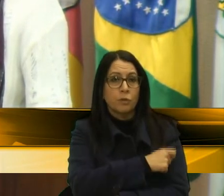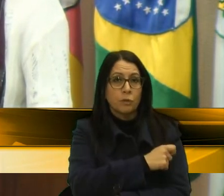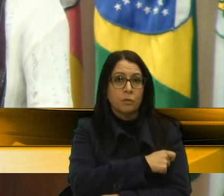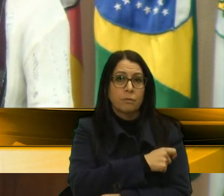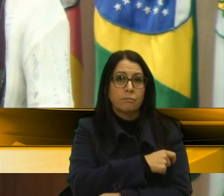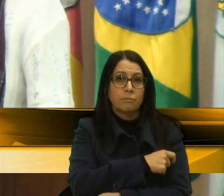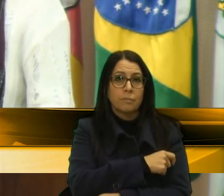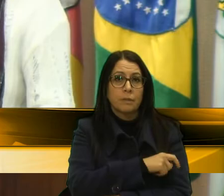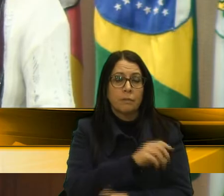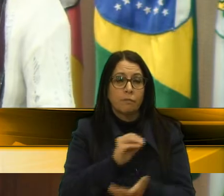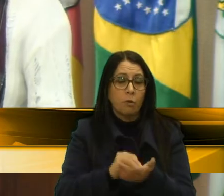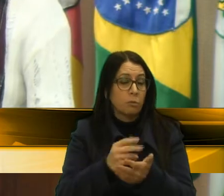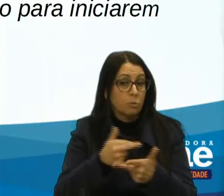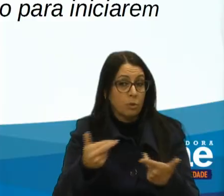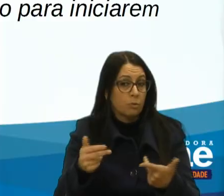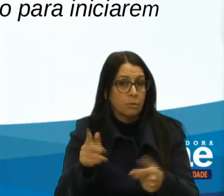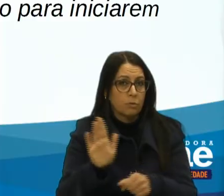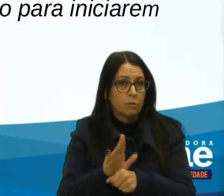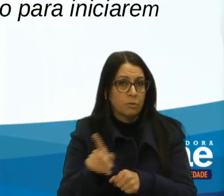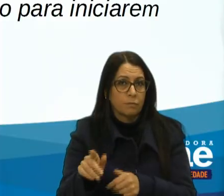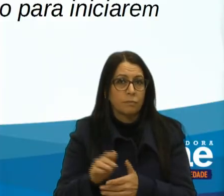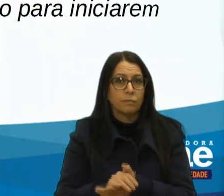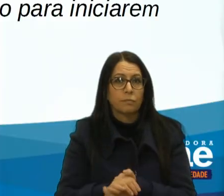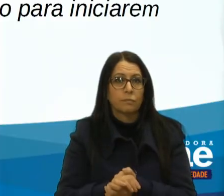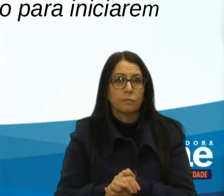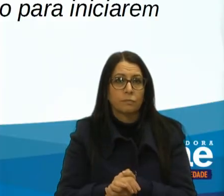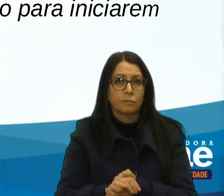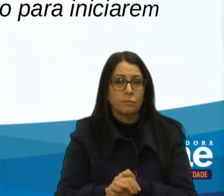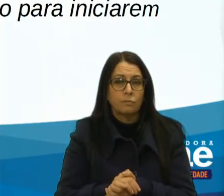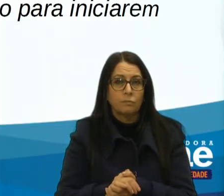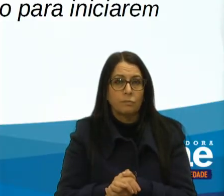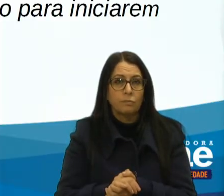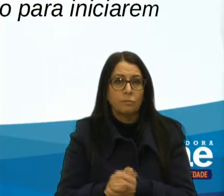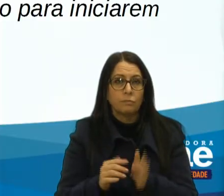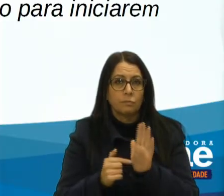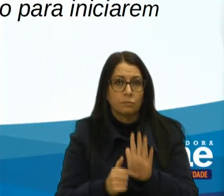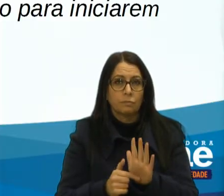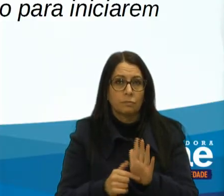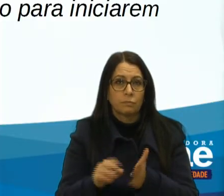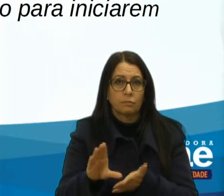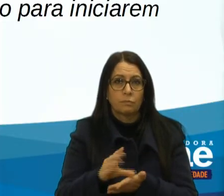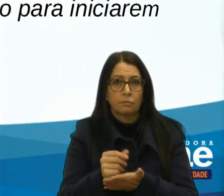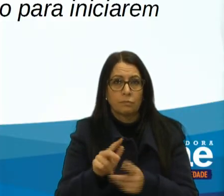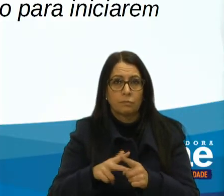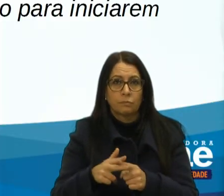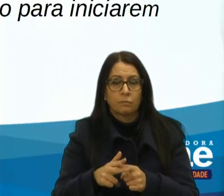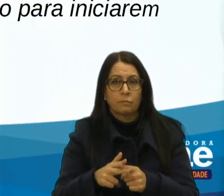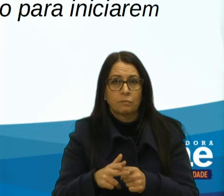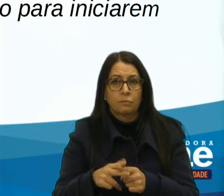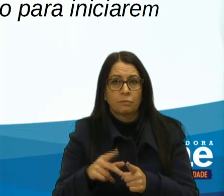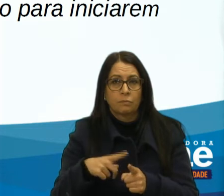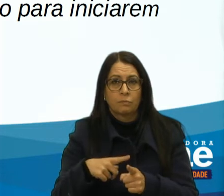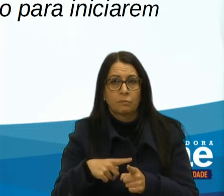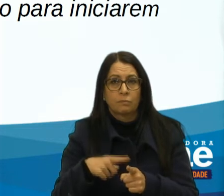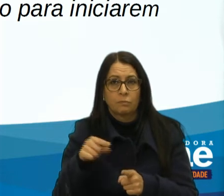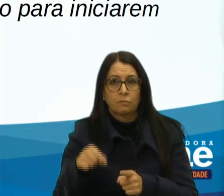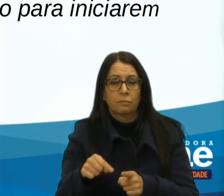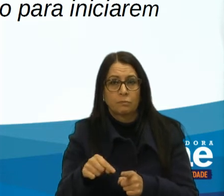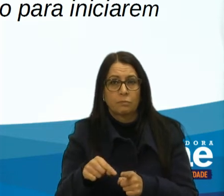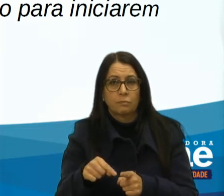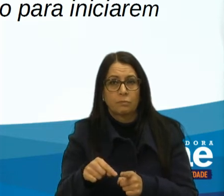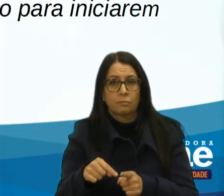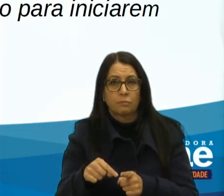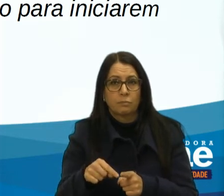estão desassistidos. Eu vou pedir para mostrar, então, a verba de manutenção que a escola recebe, né? Que